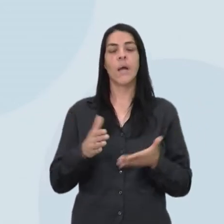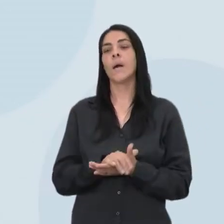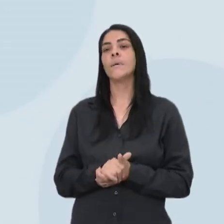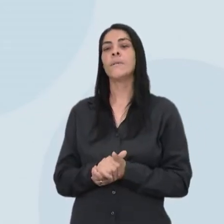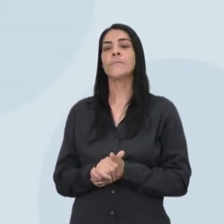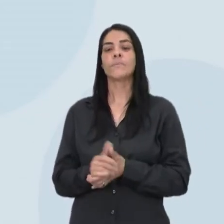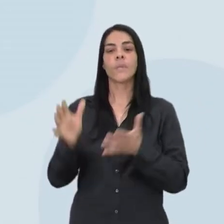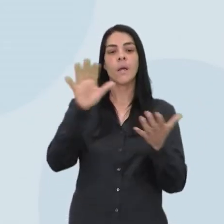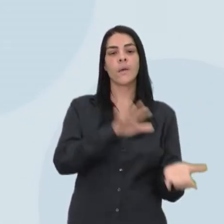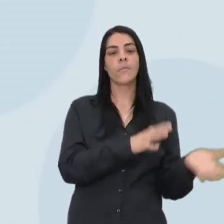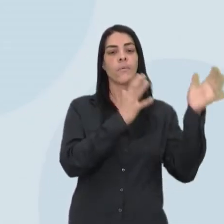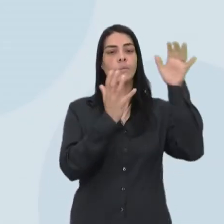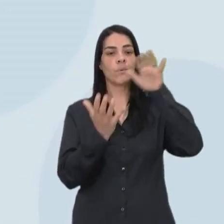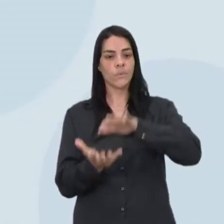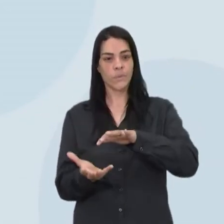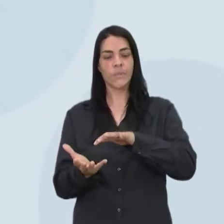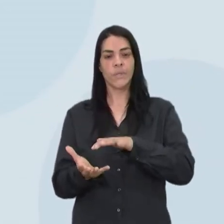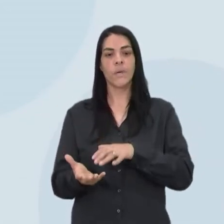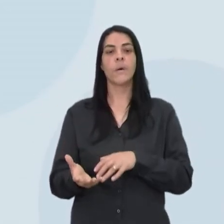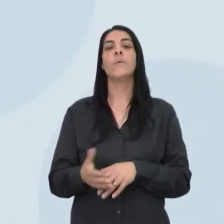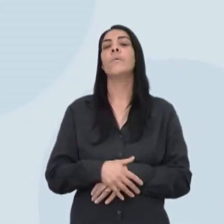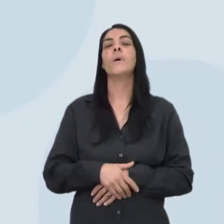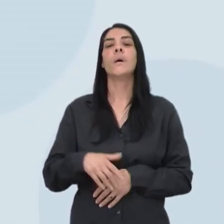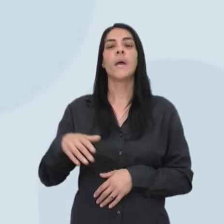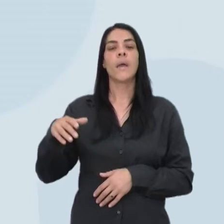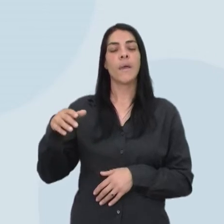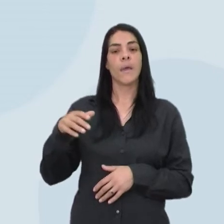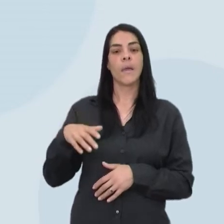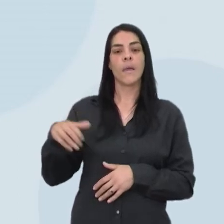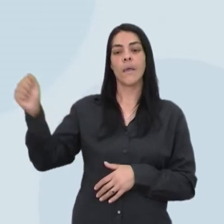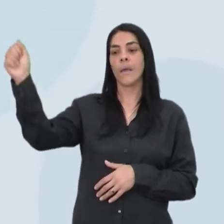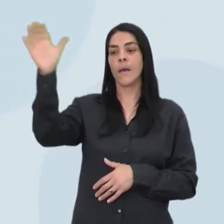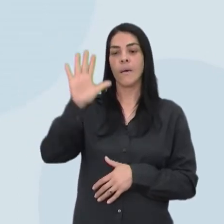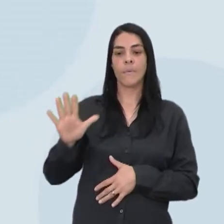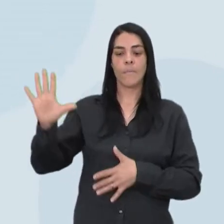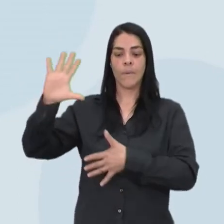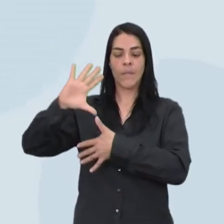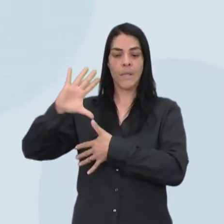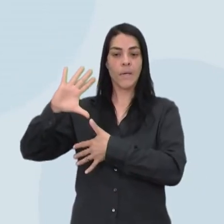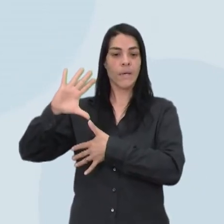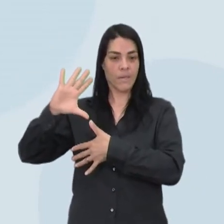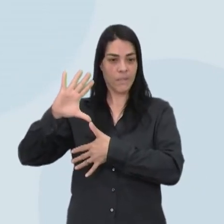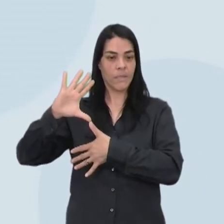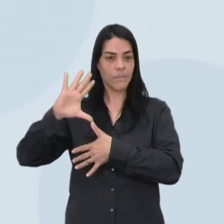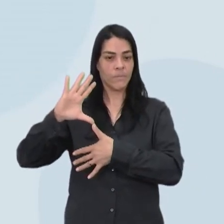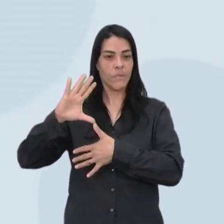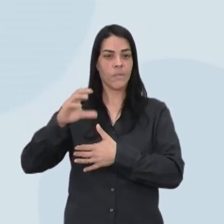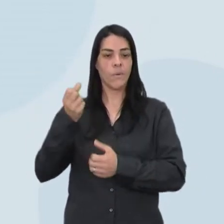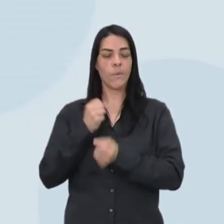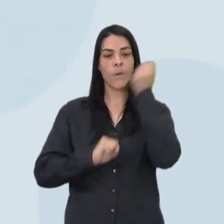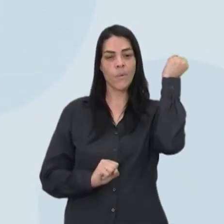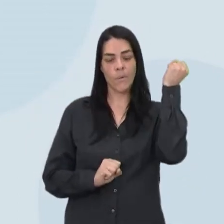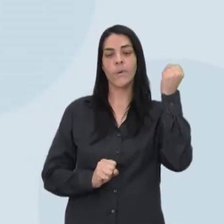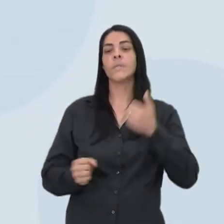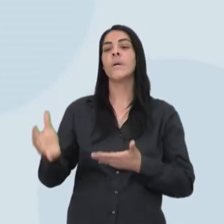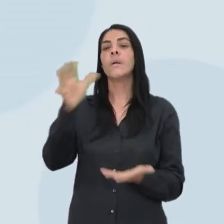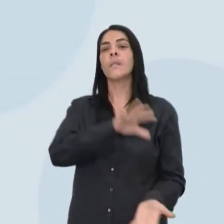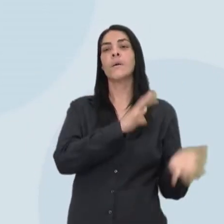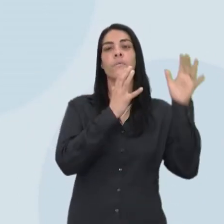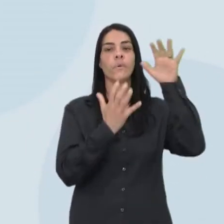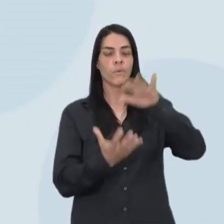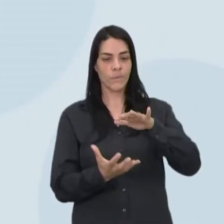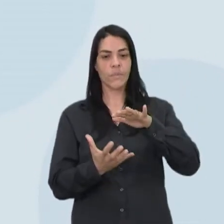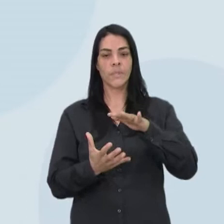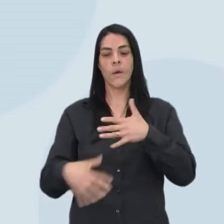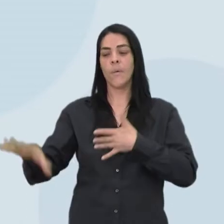é uma ilustração que mostra bem esses grandes heróis aí, né, da Revolução Americana. A Revolução Americana também